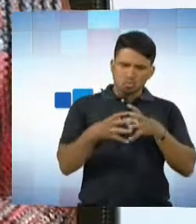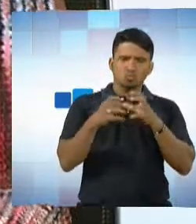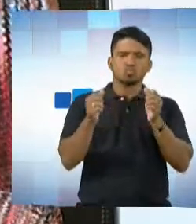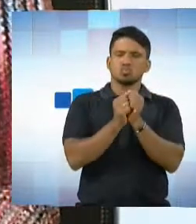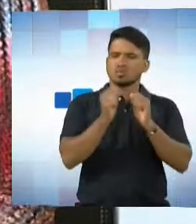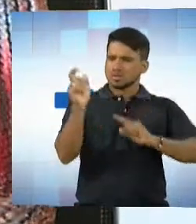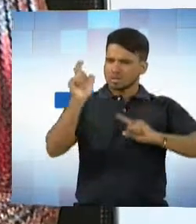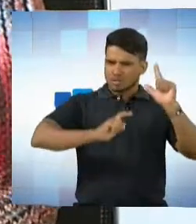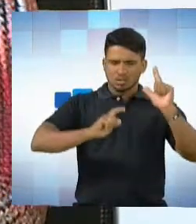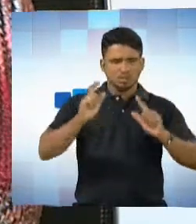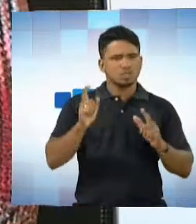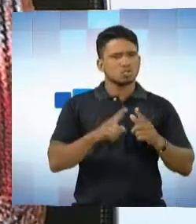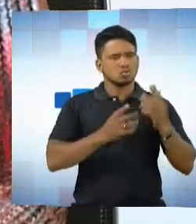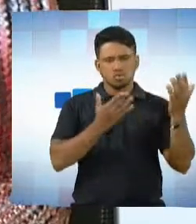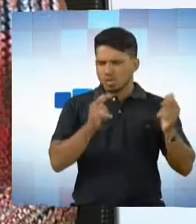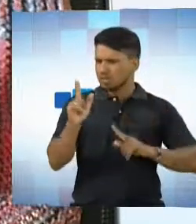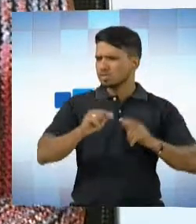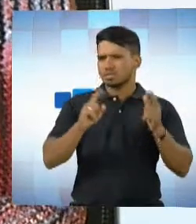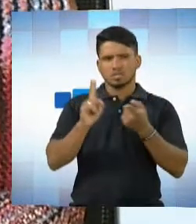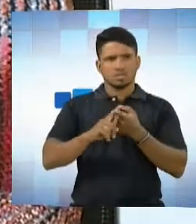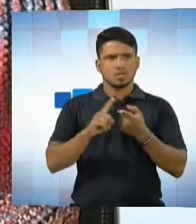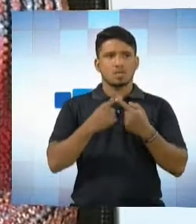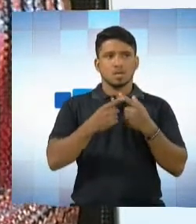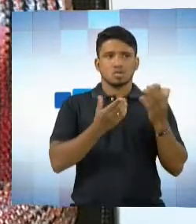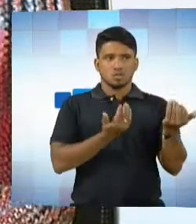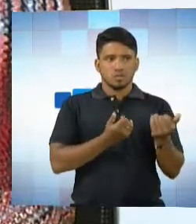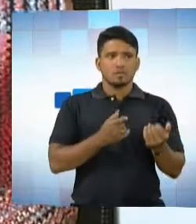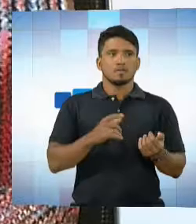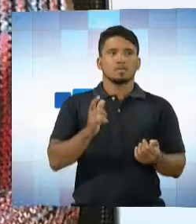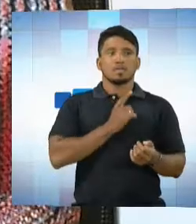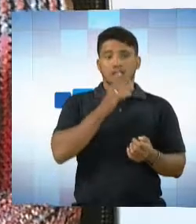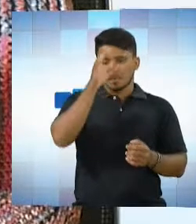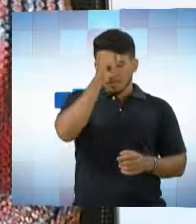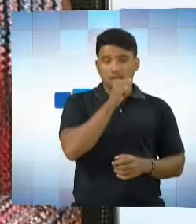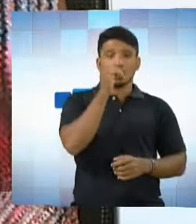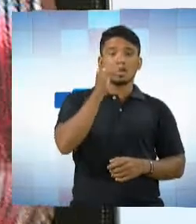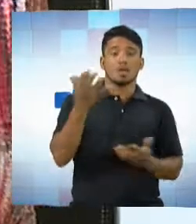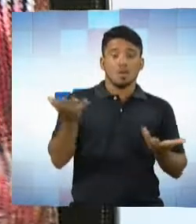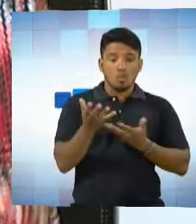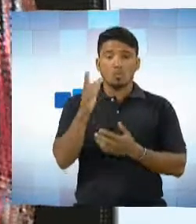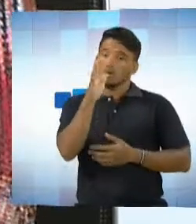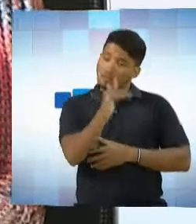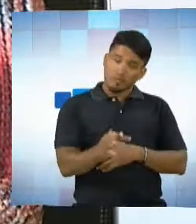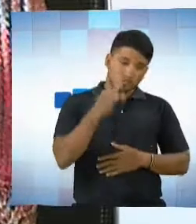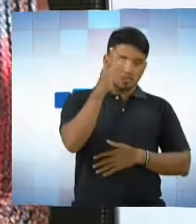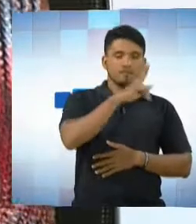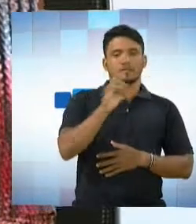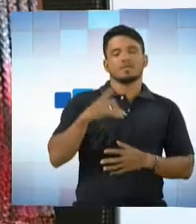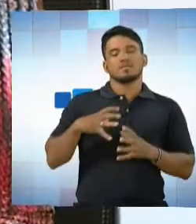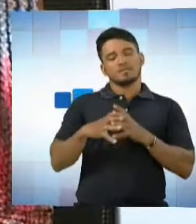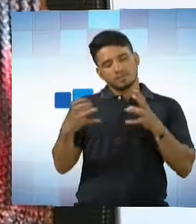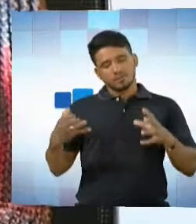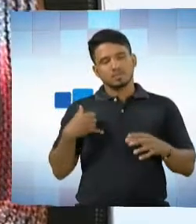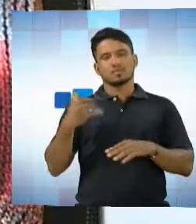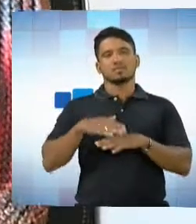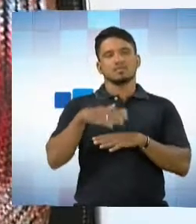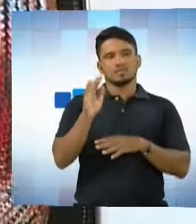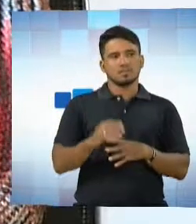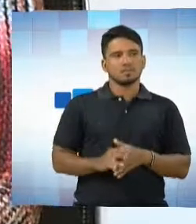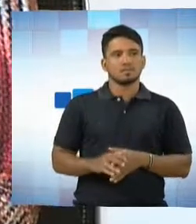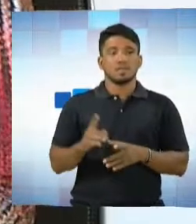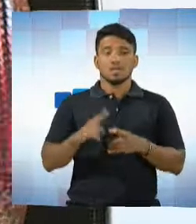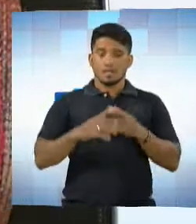assistido também por pessoas jovens, por que não? Até porque os jovens têm que aprender a partir de agora ou de antes a se preocupar mais com o idoso,